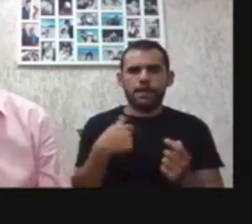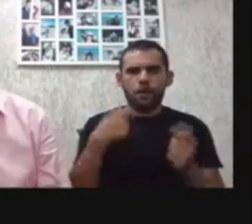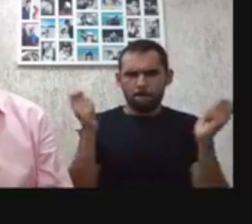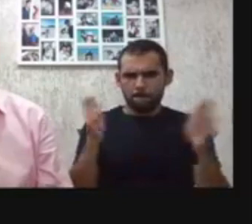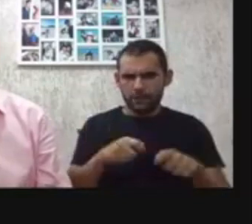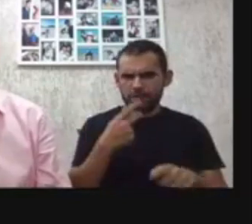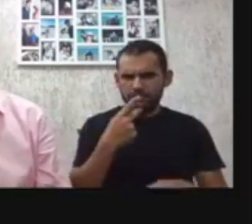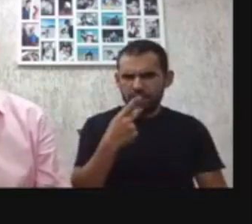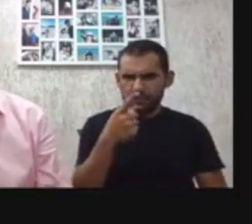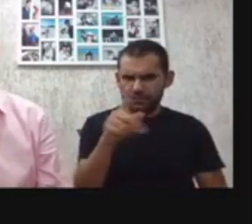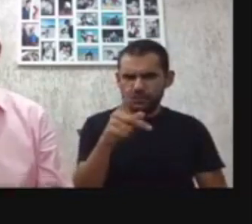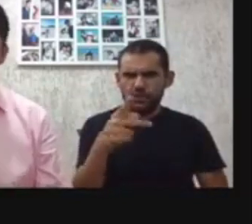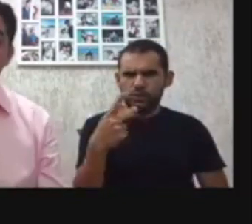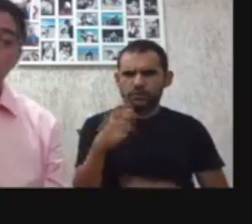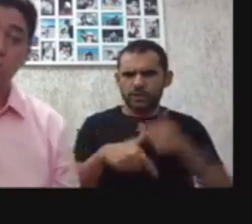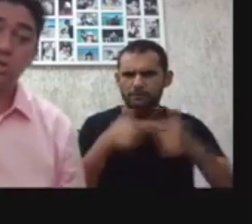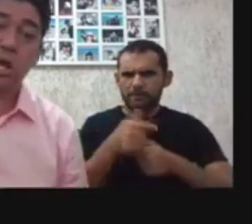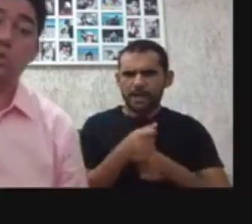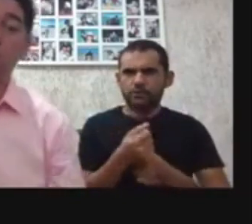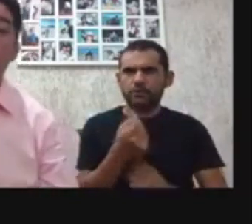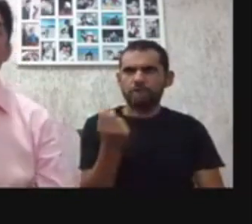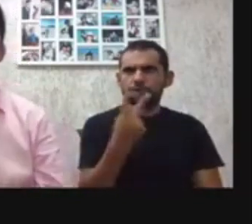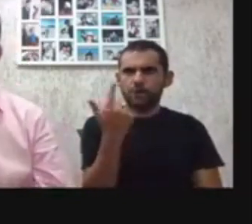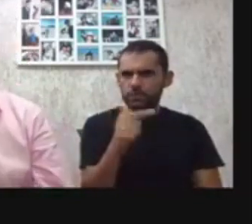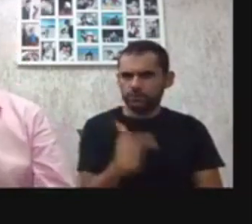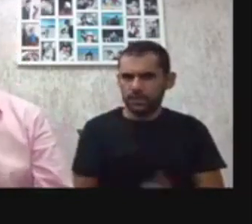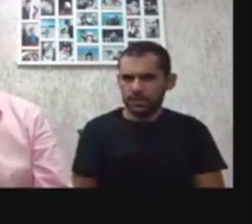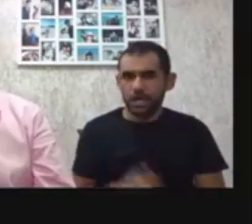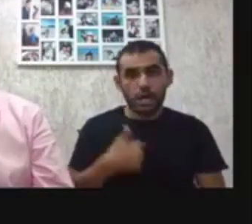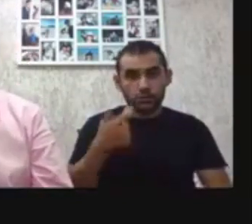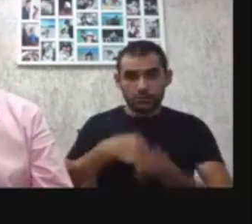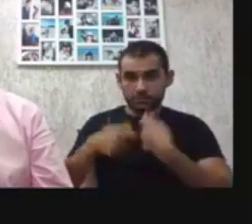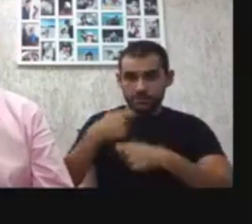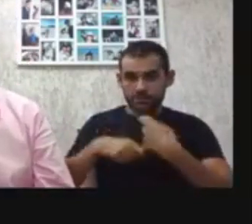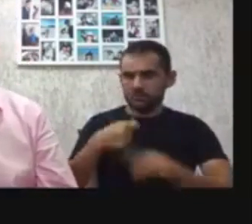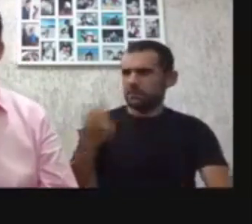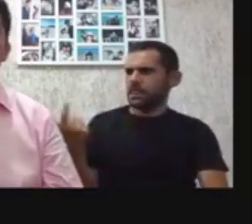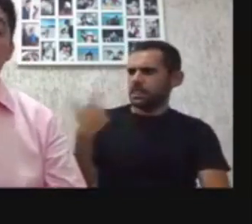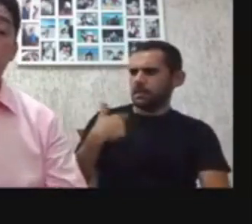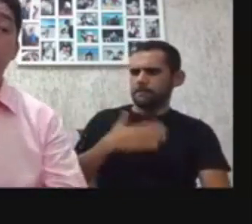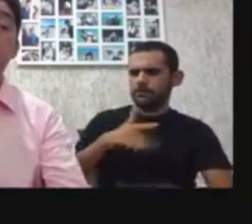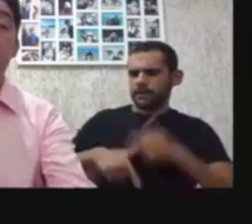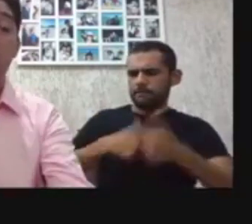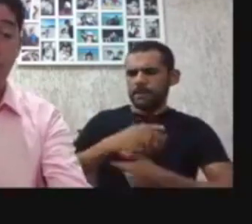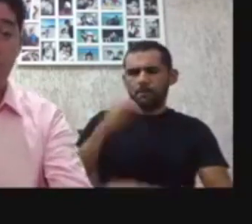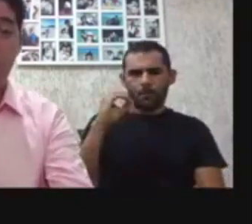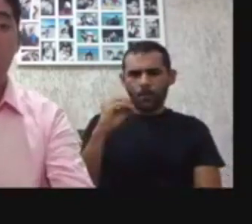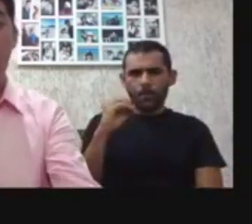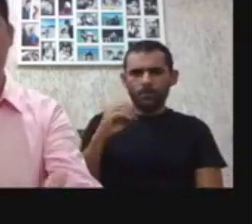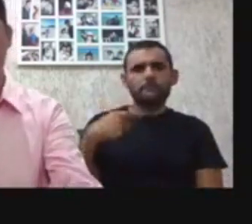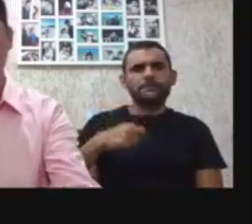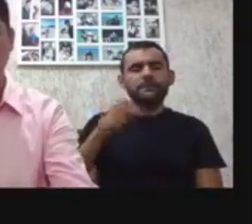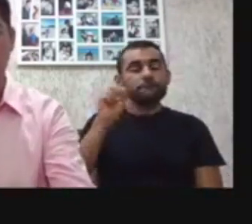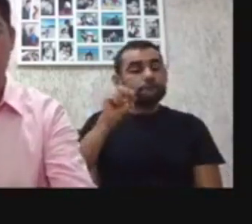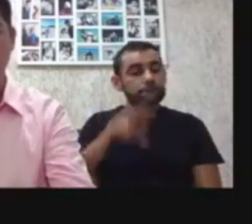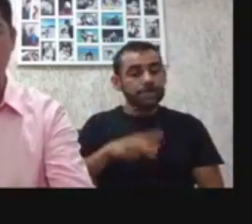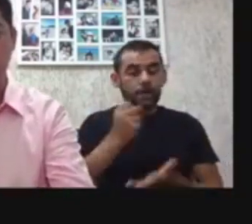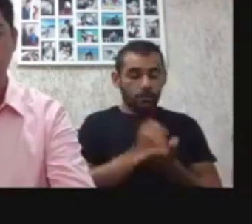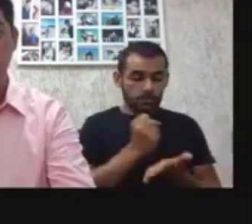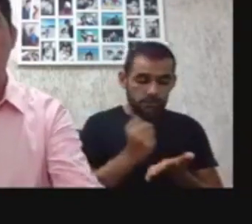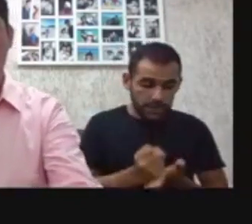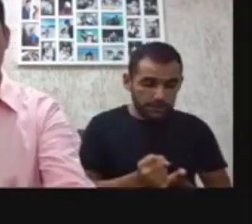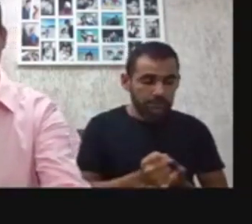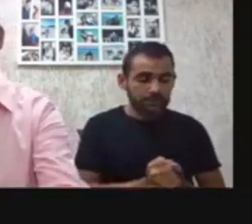o seu serviço não vale nada? Eu sou um administrador, vai virar para mim que não vale nada. Então, a gente precisa rever